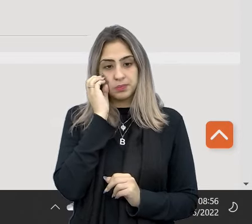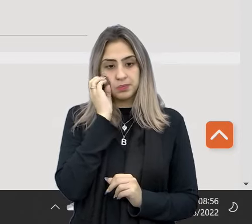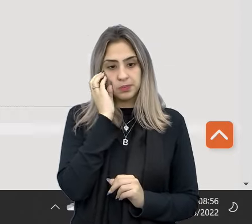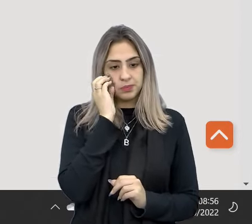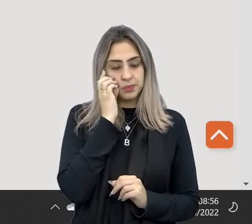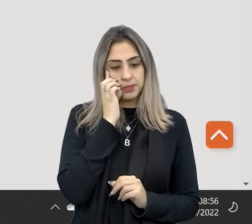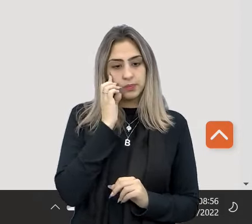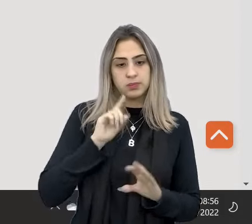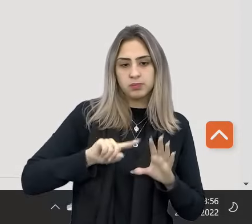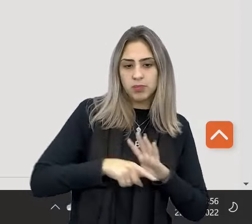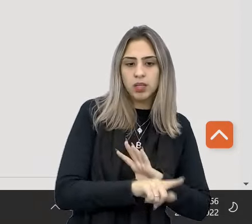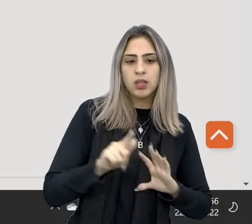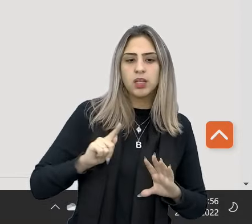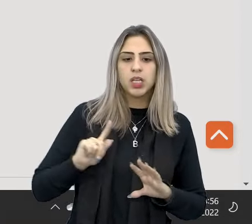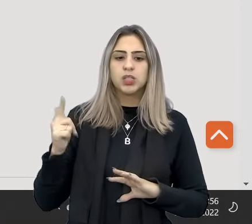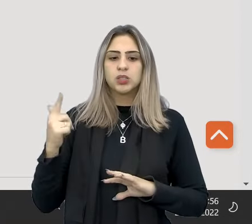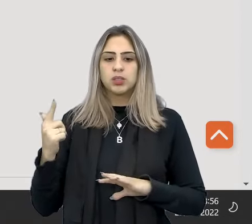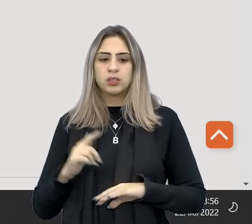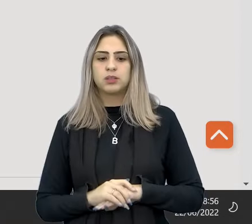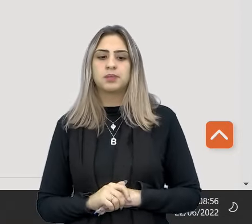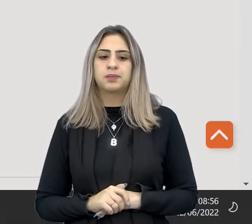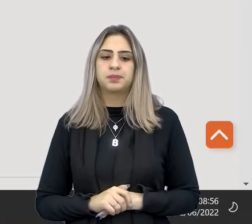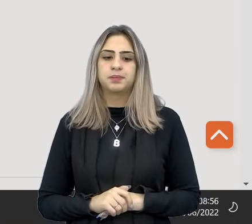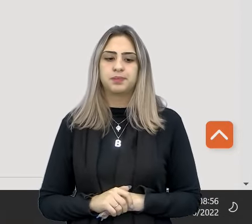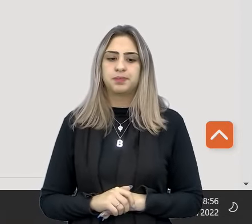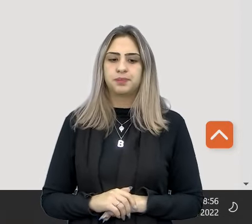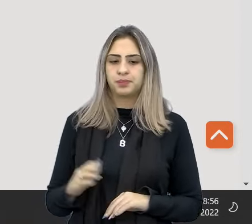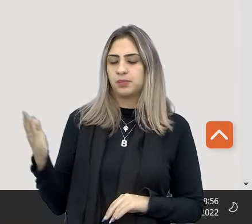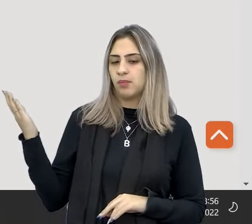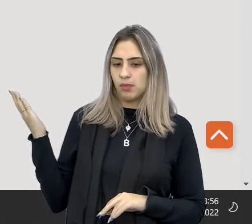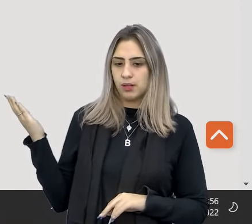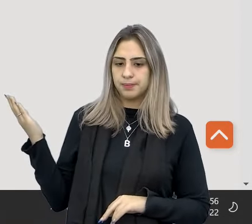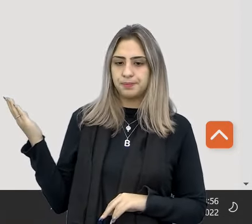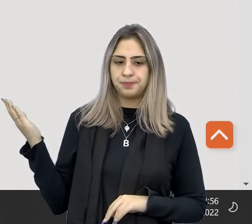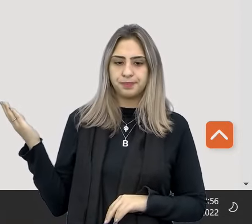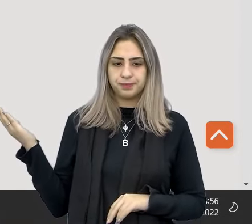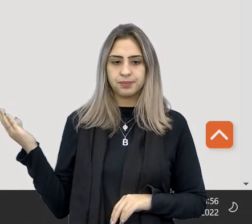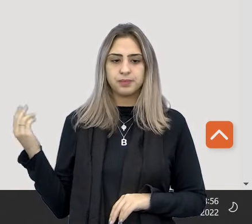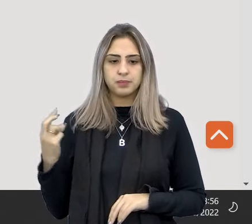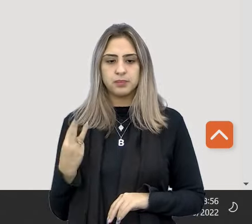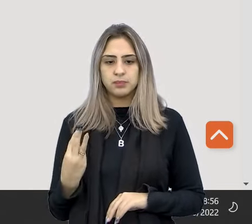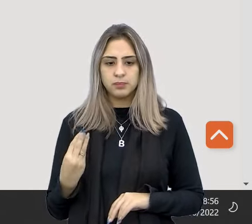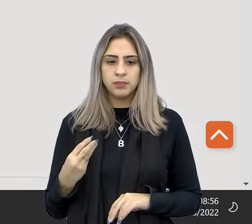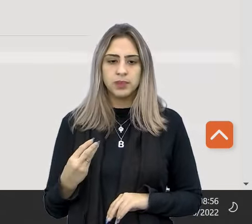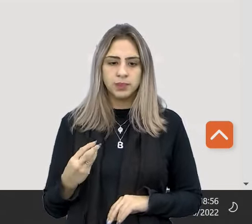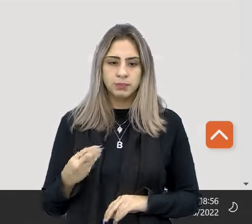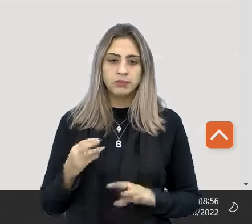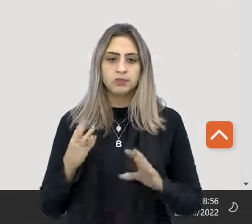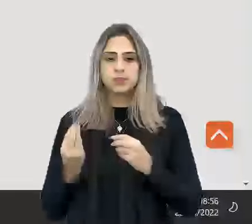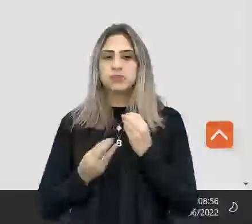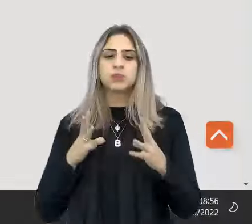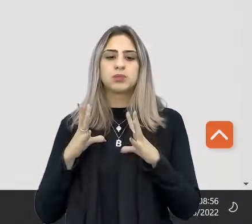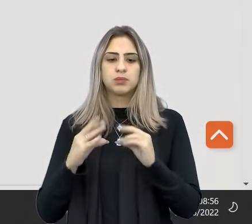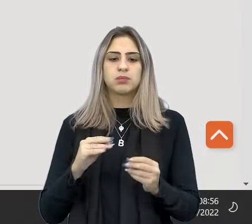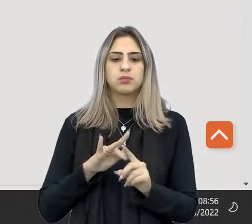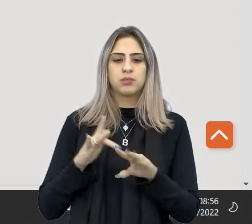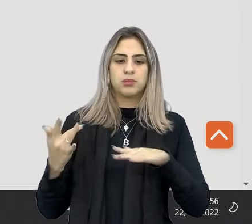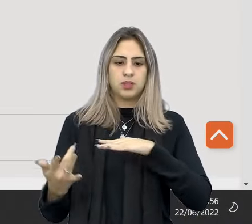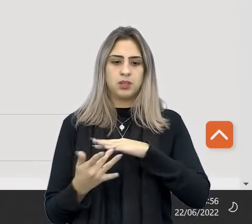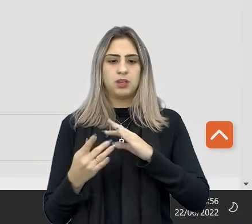geografia envolvido. Então, vai envolver aí o componente 3, por exemplo, do aprofundamento no mundo tudo está interligado.